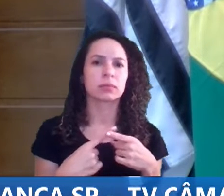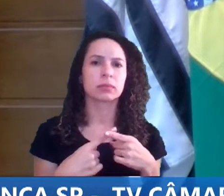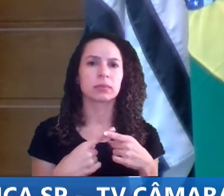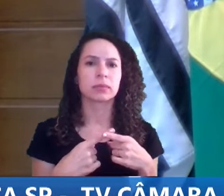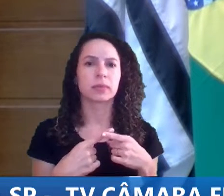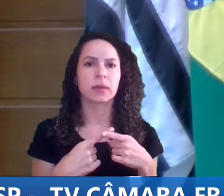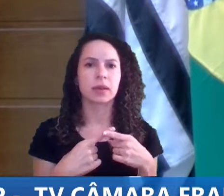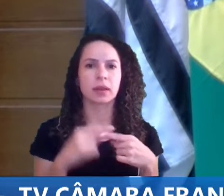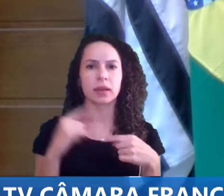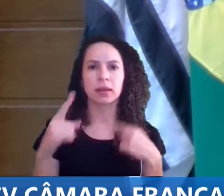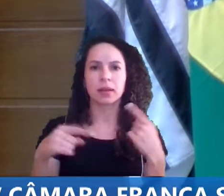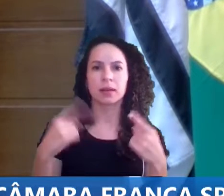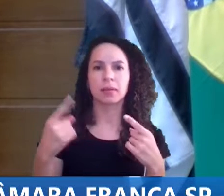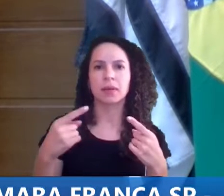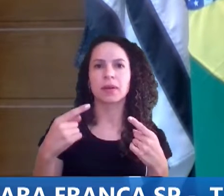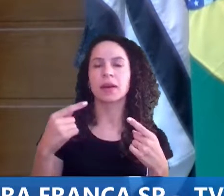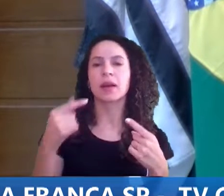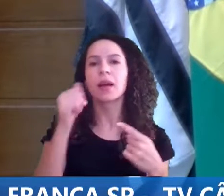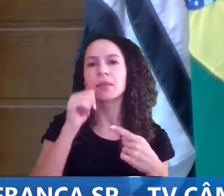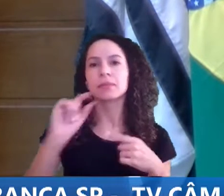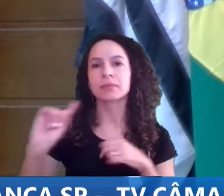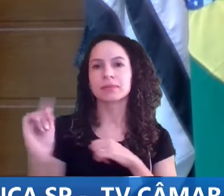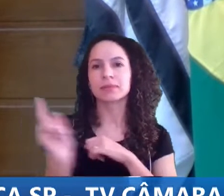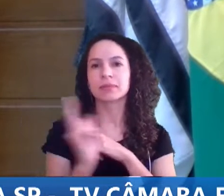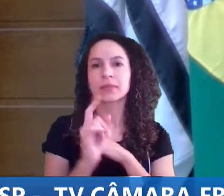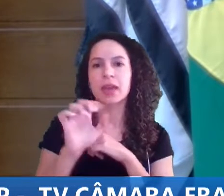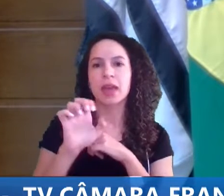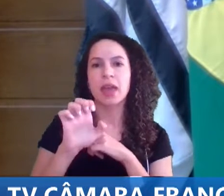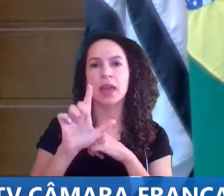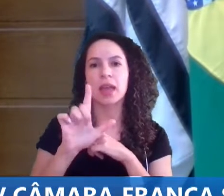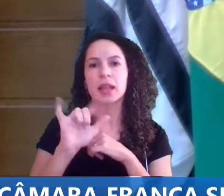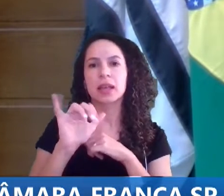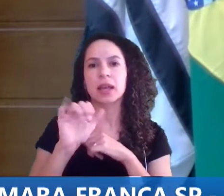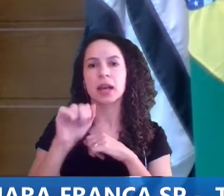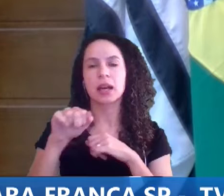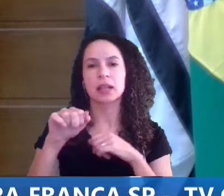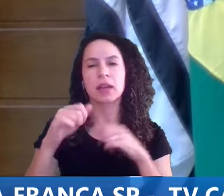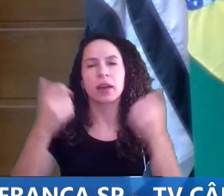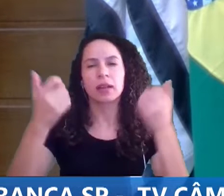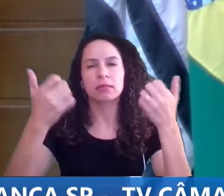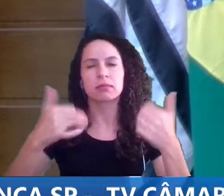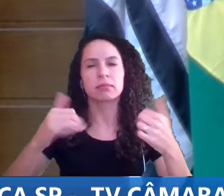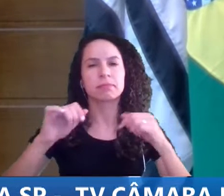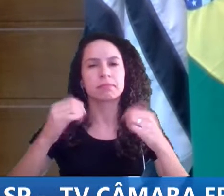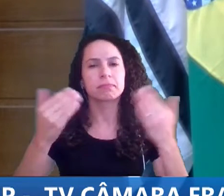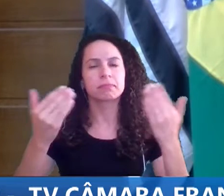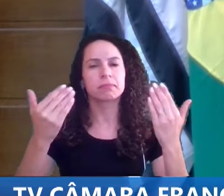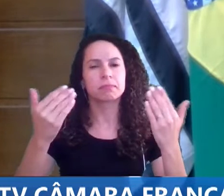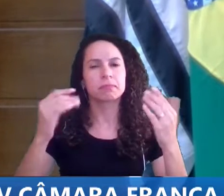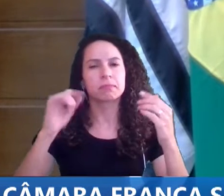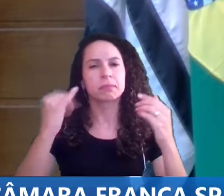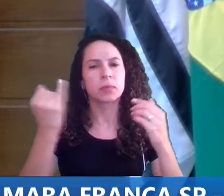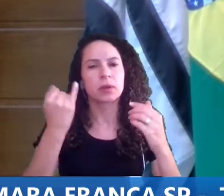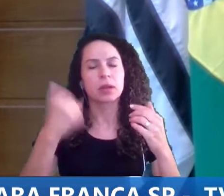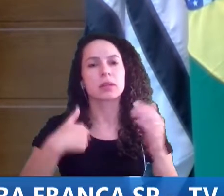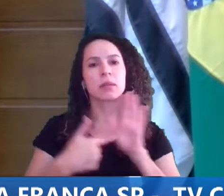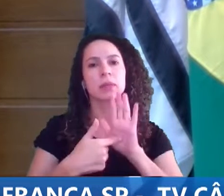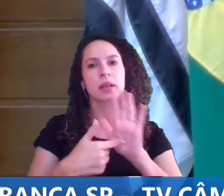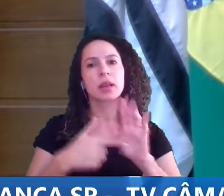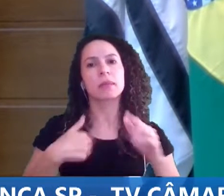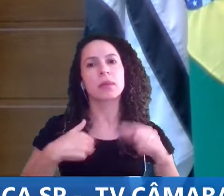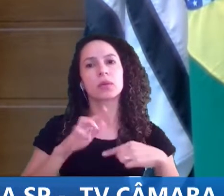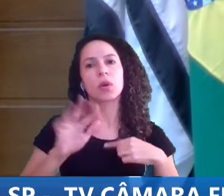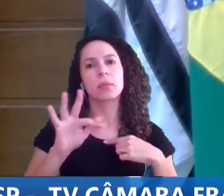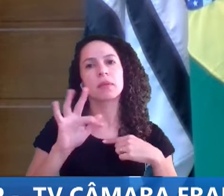após a minha, a doutora Eliana vai fazer uma explanação de algumas questões muito importantes. Antes de me apresentar, meu nome é Fernando Miguel da Silva, eu sou auditor